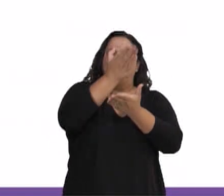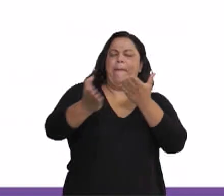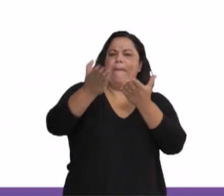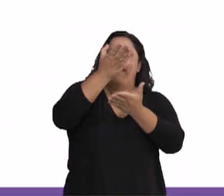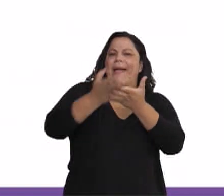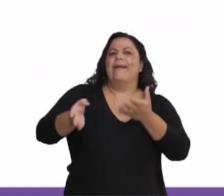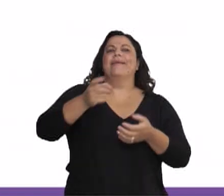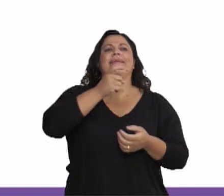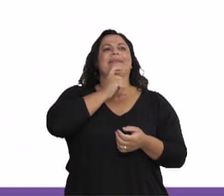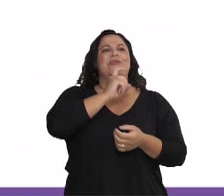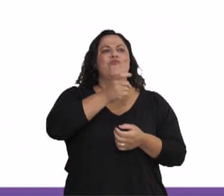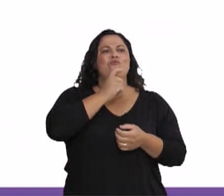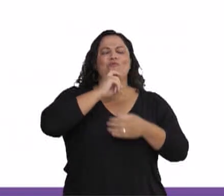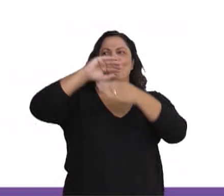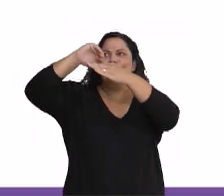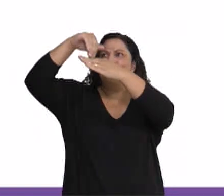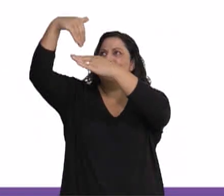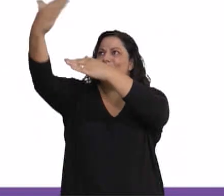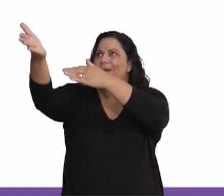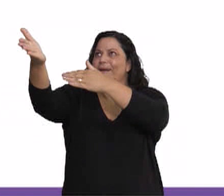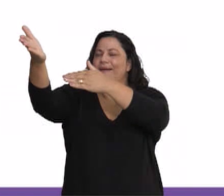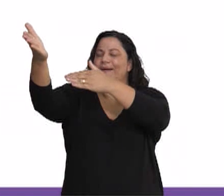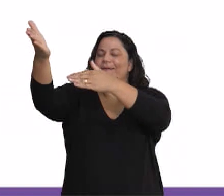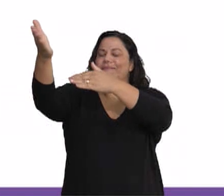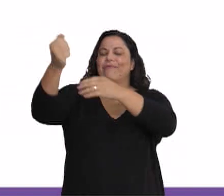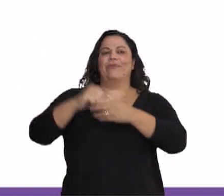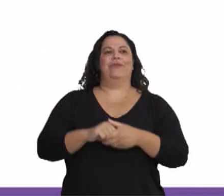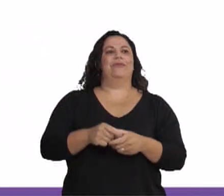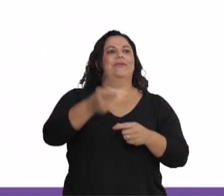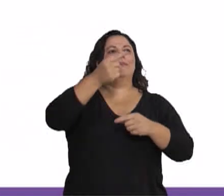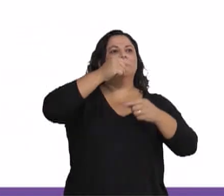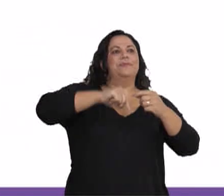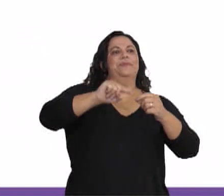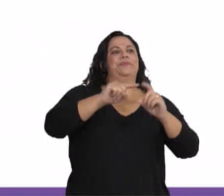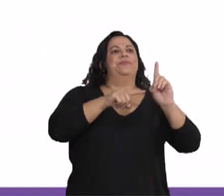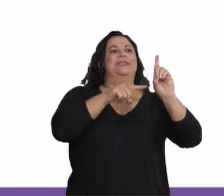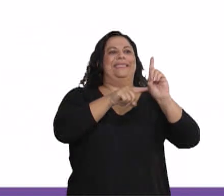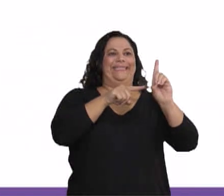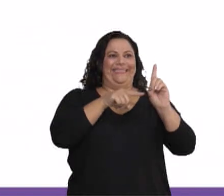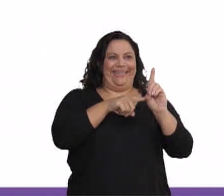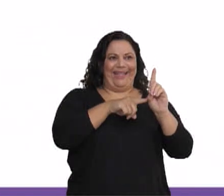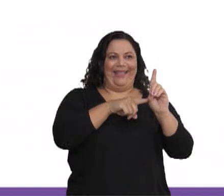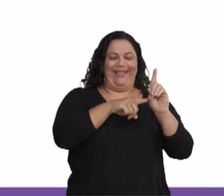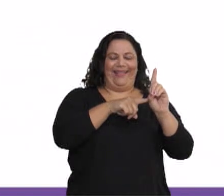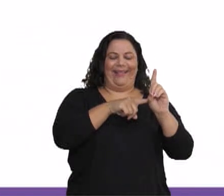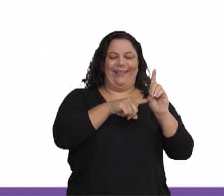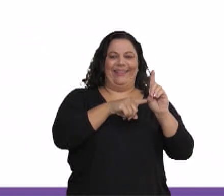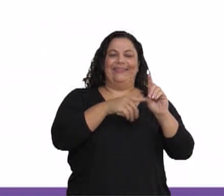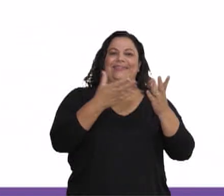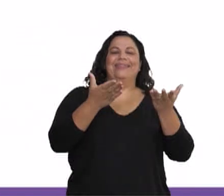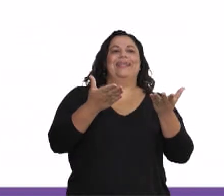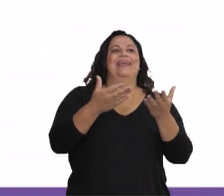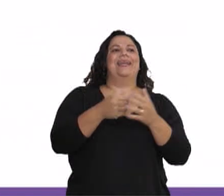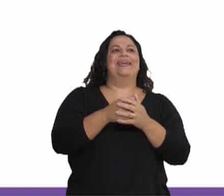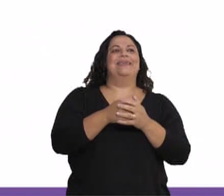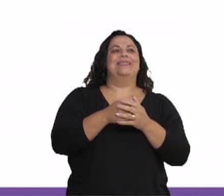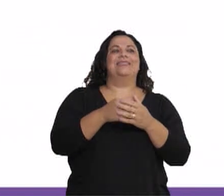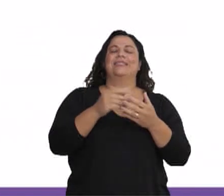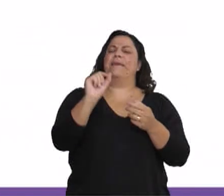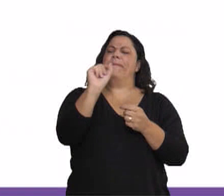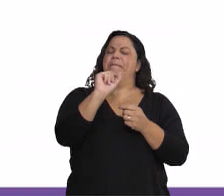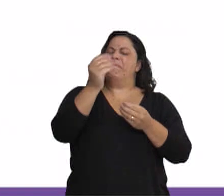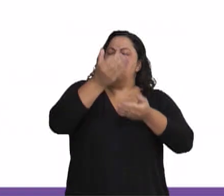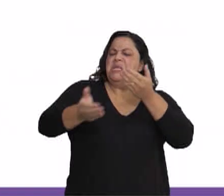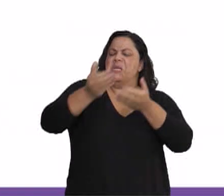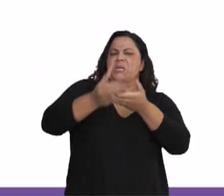frio como acontecia do lado de fora da casa e passa a receber calor do meio externo. E letra E, deixa